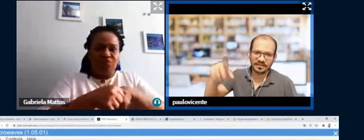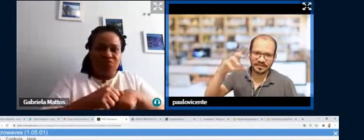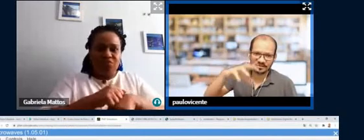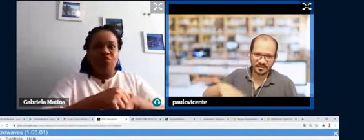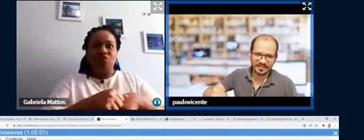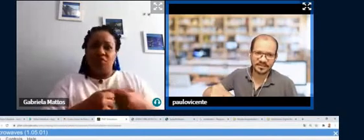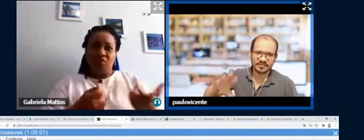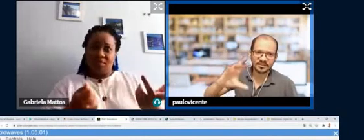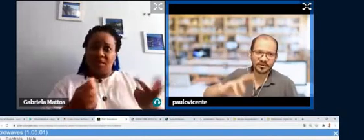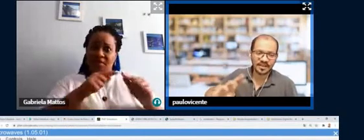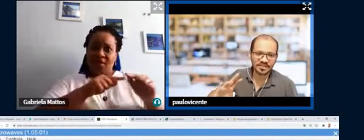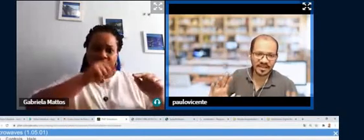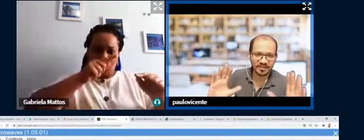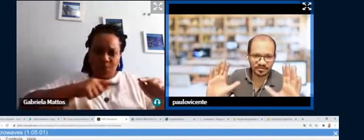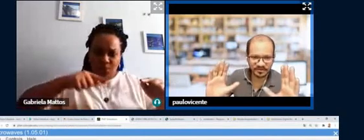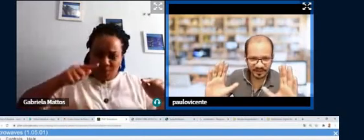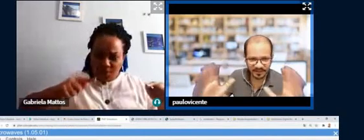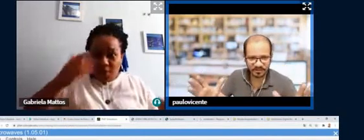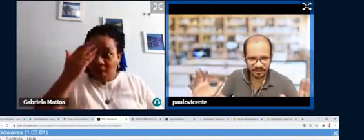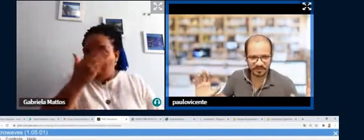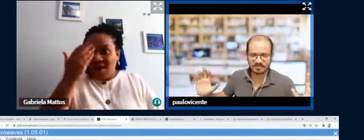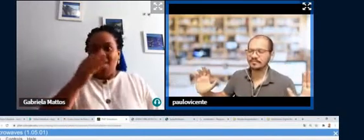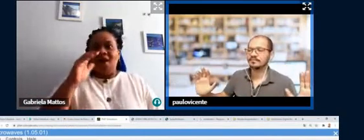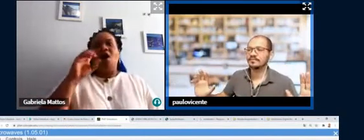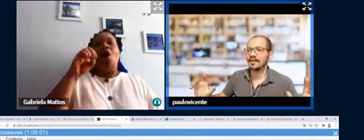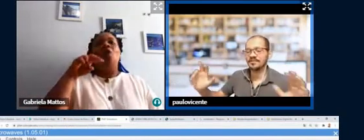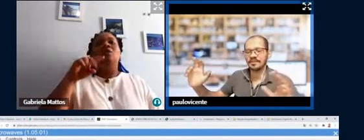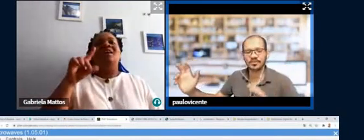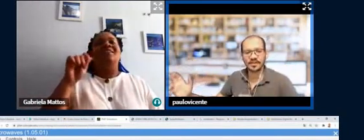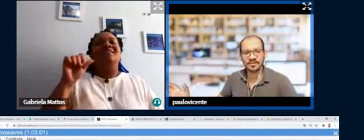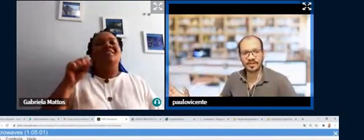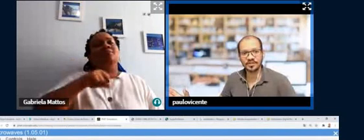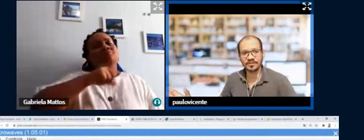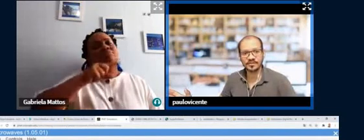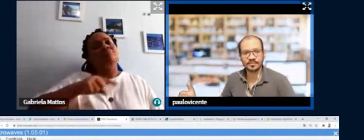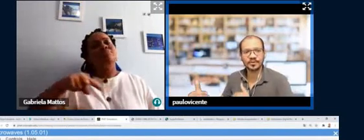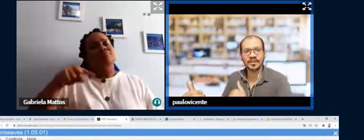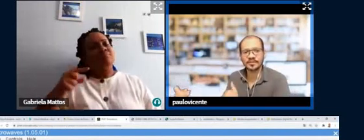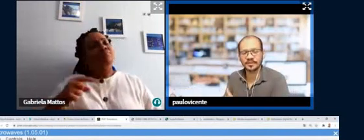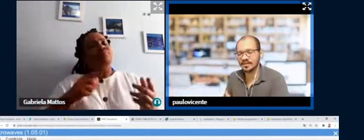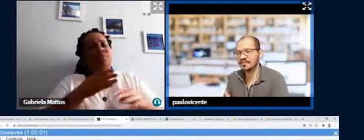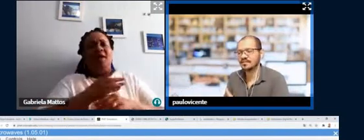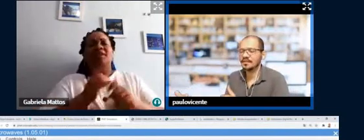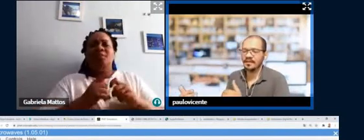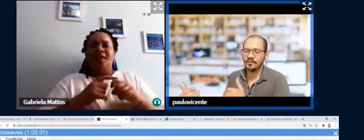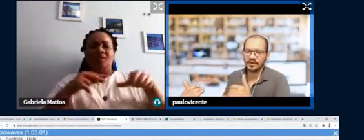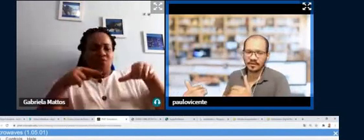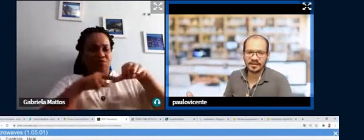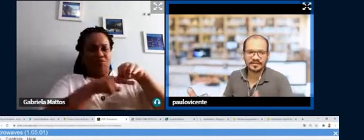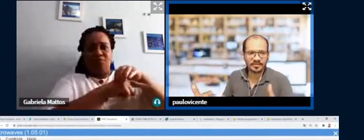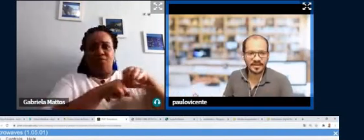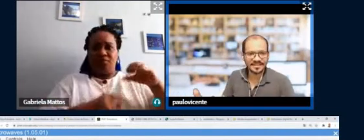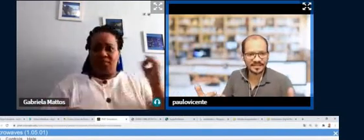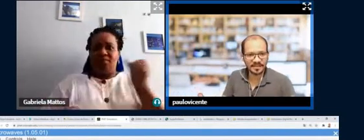infelizmente, às vezes você não consegue enxergar isso lendo o livro. Aí você tem que buscar outras alternativas. Por que isso é importante? Porque